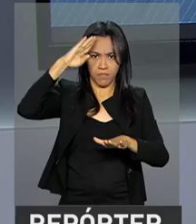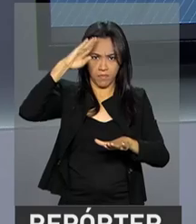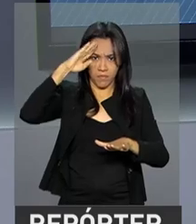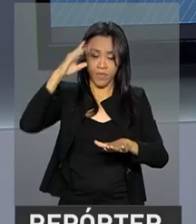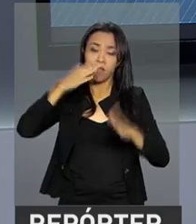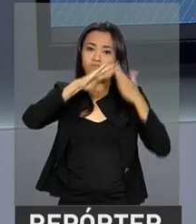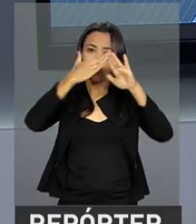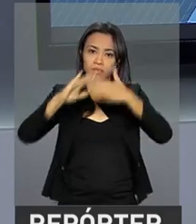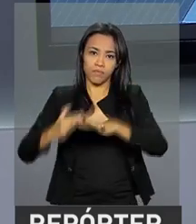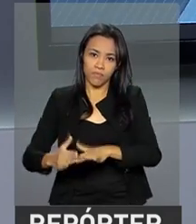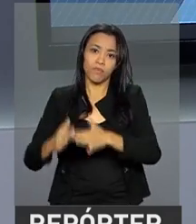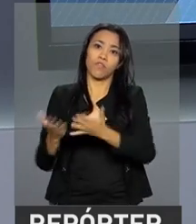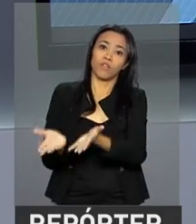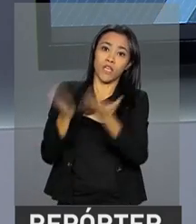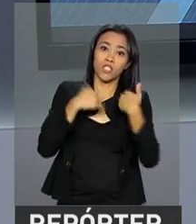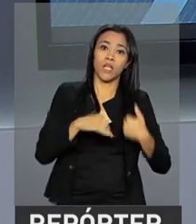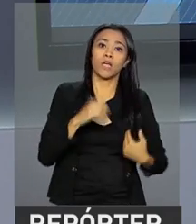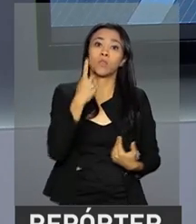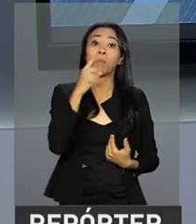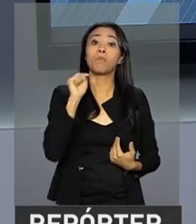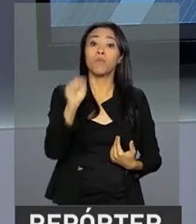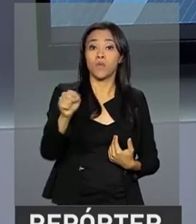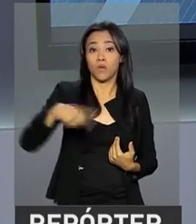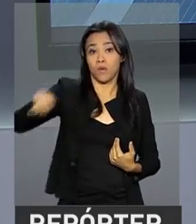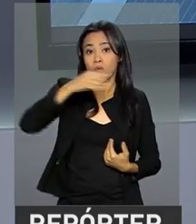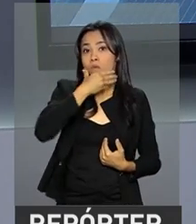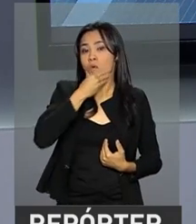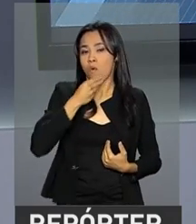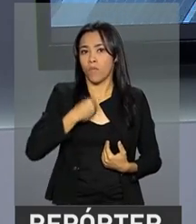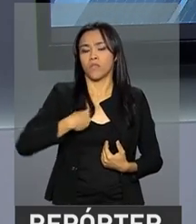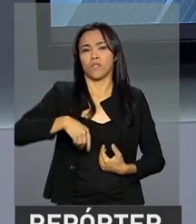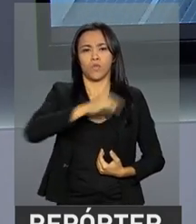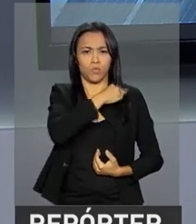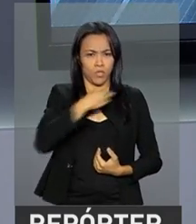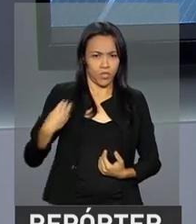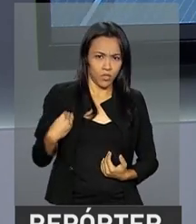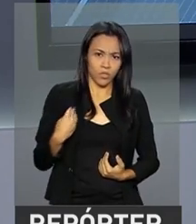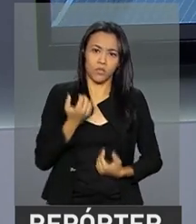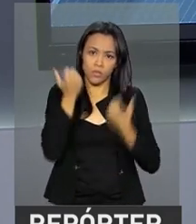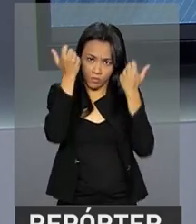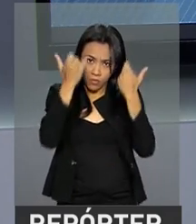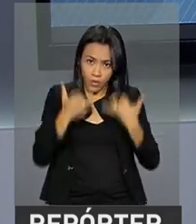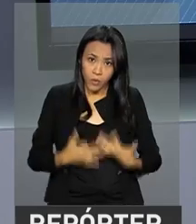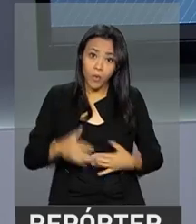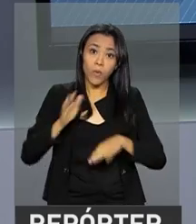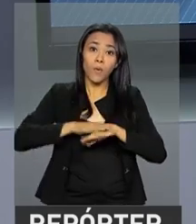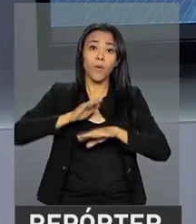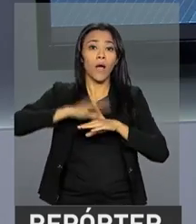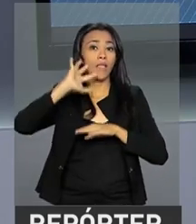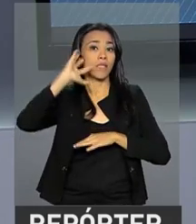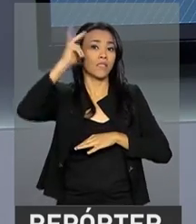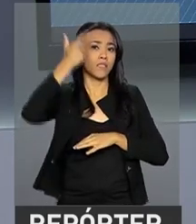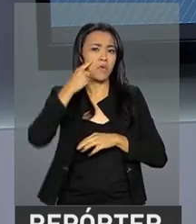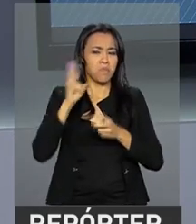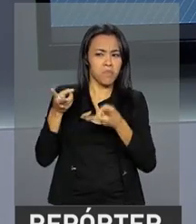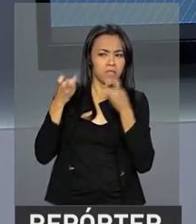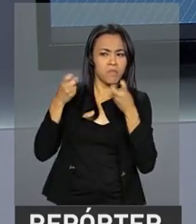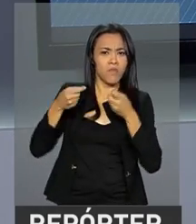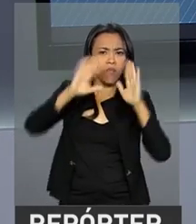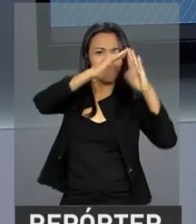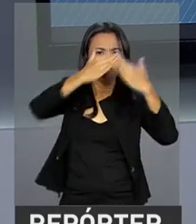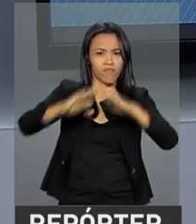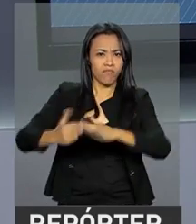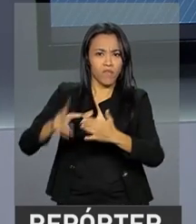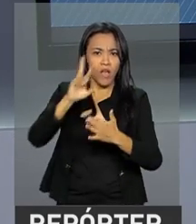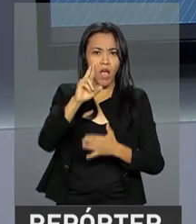retirados do local de acordo com o ministro da defesa raúl jungmann a decisão foi tomada após a constatação de que a rocinha está